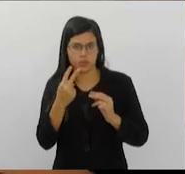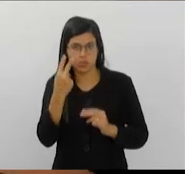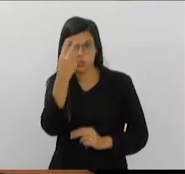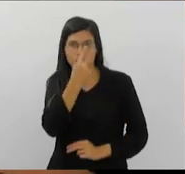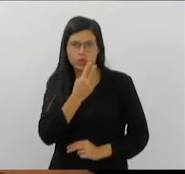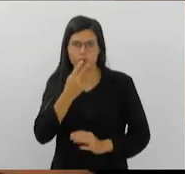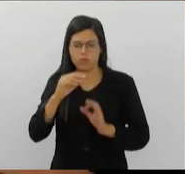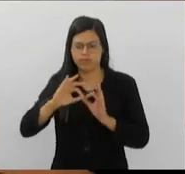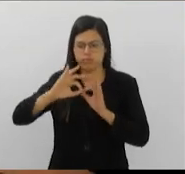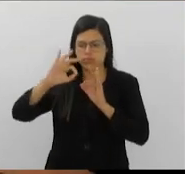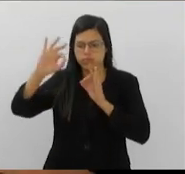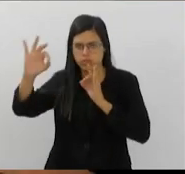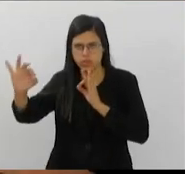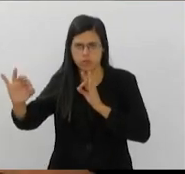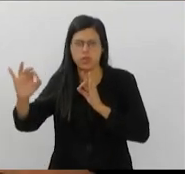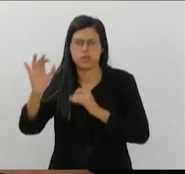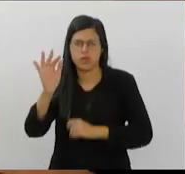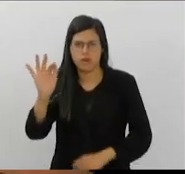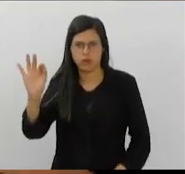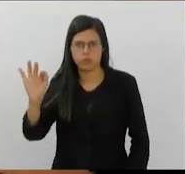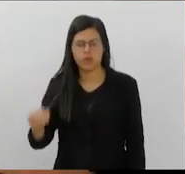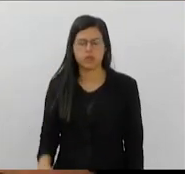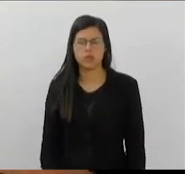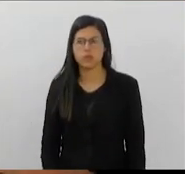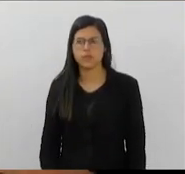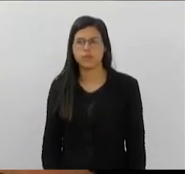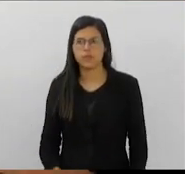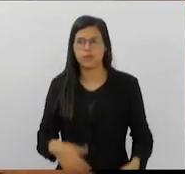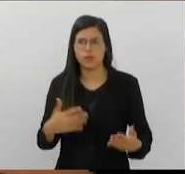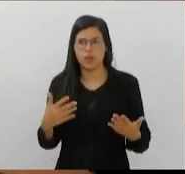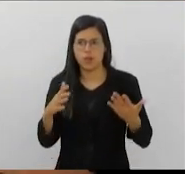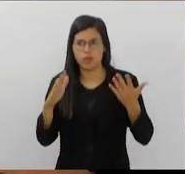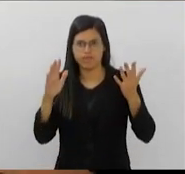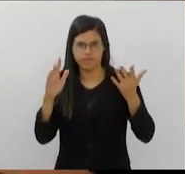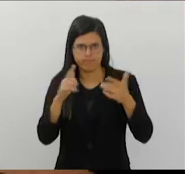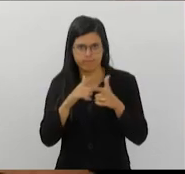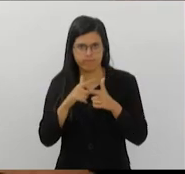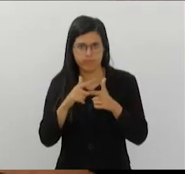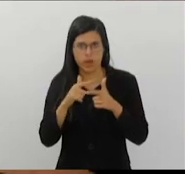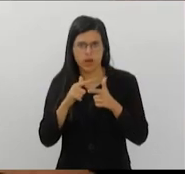assim, a questão climática, ela não é só